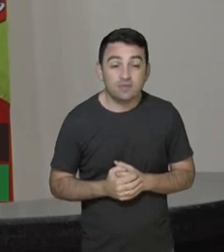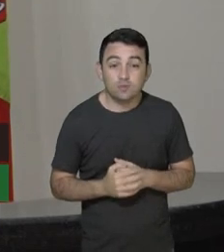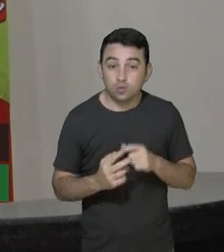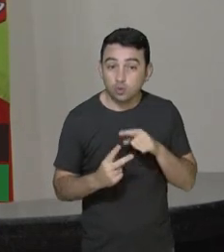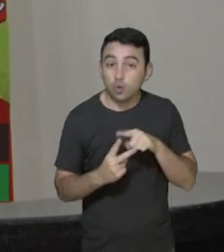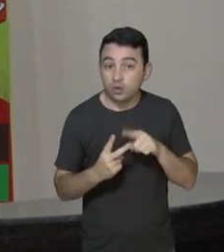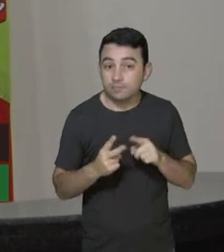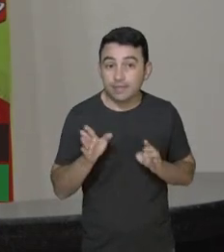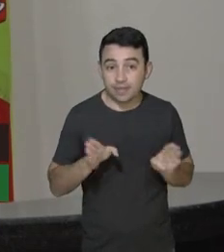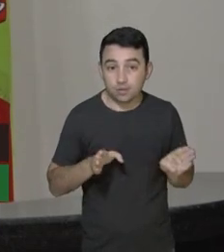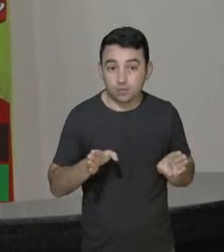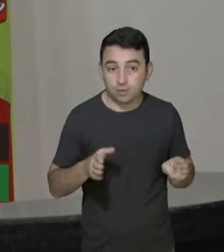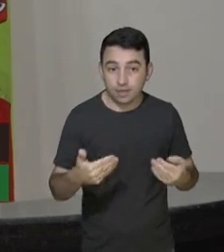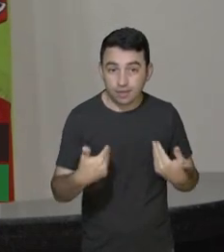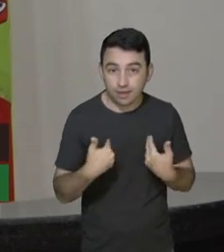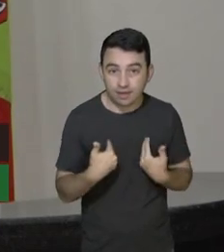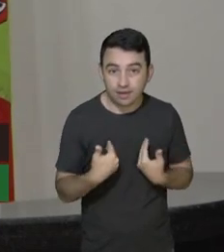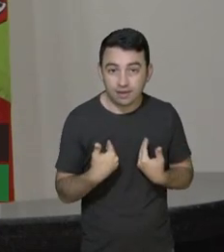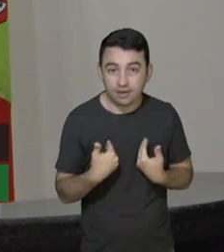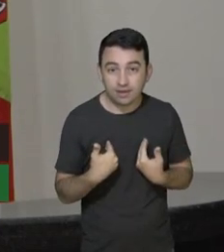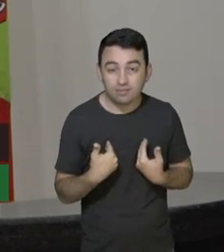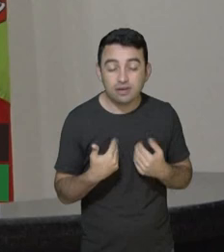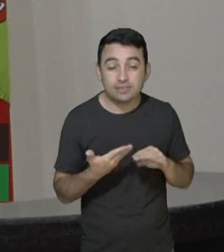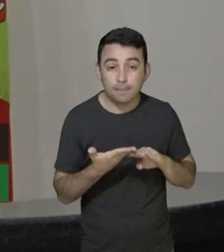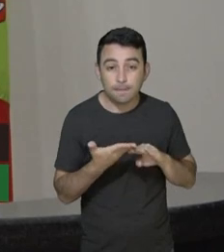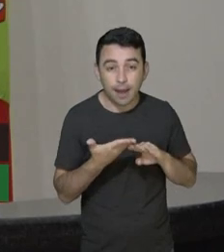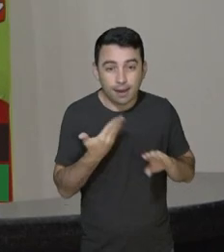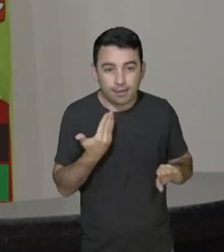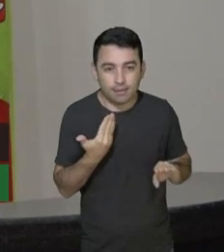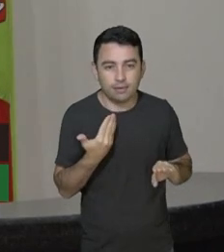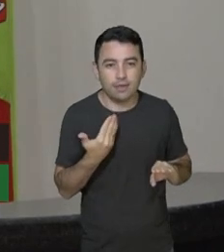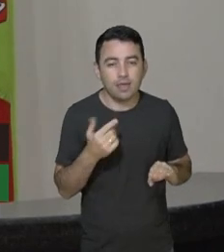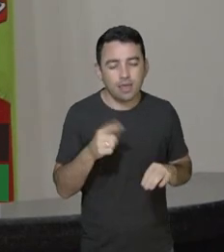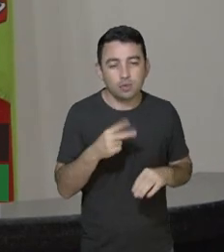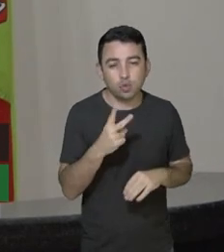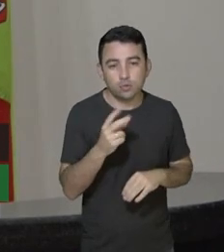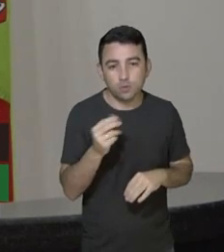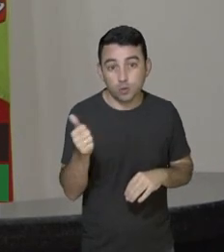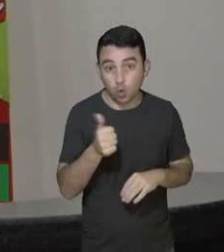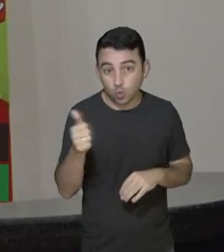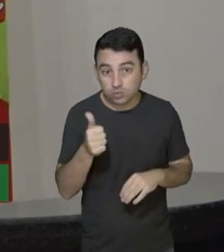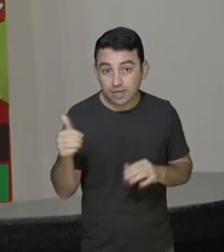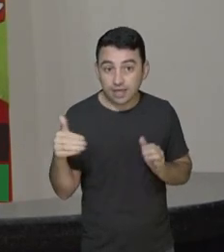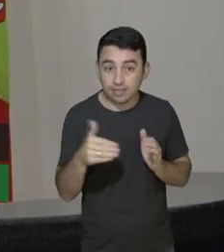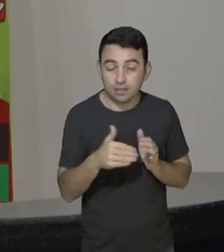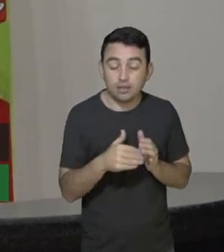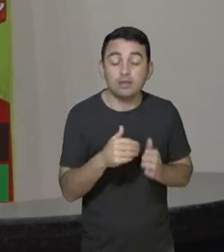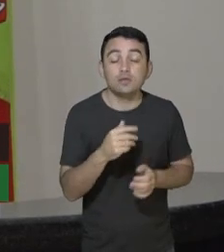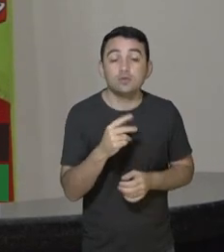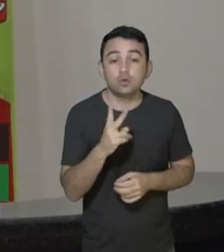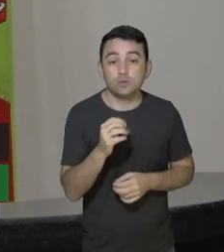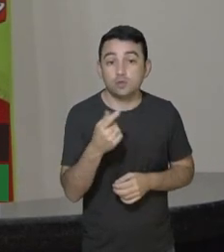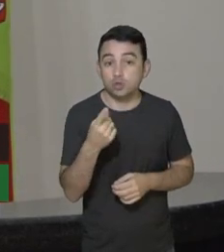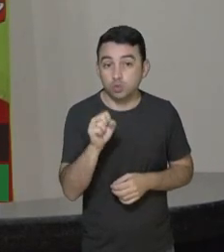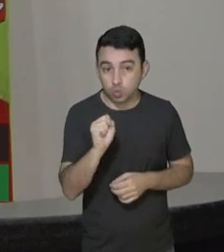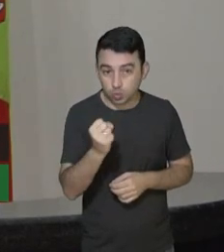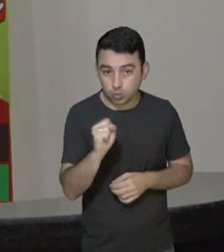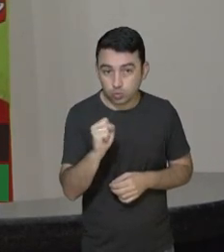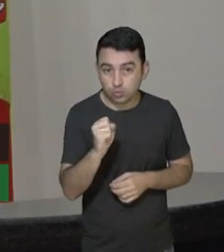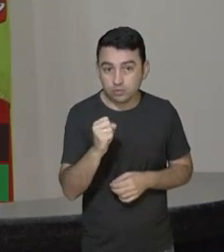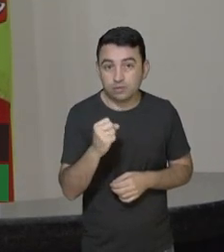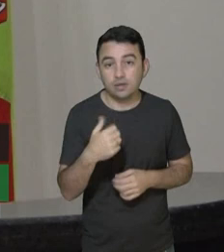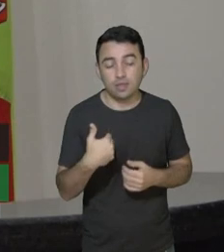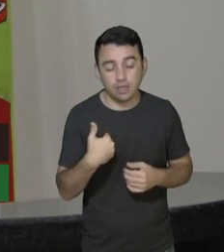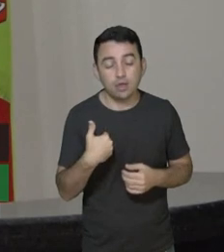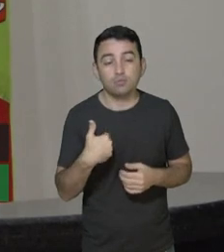períodos, né, eu afastei, que foi em 2011 a 2018. Respondi pela